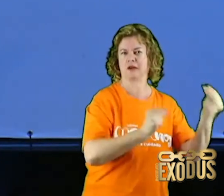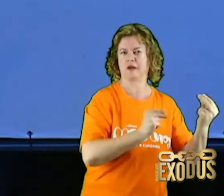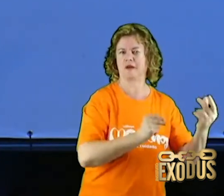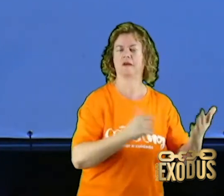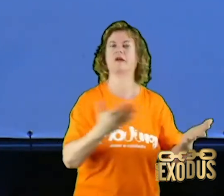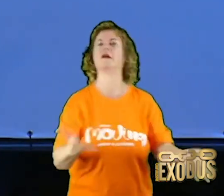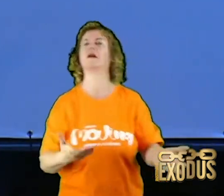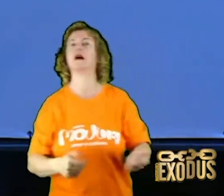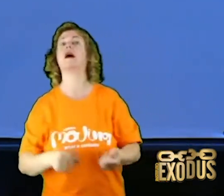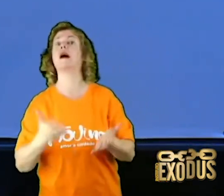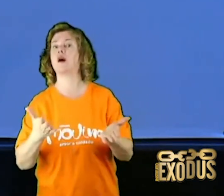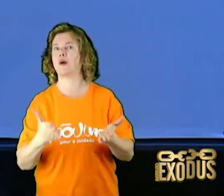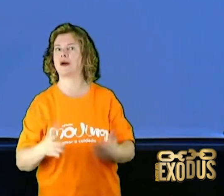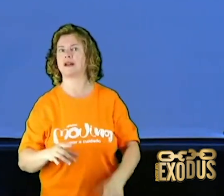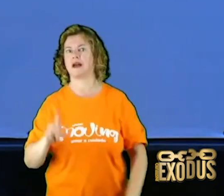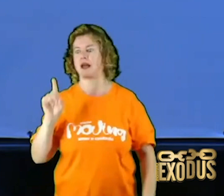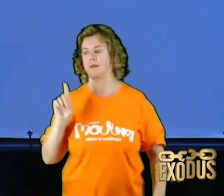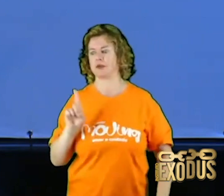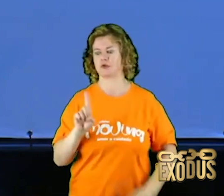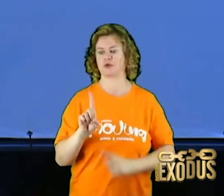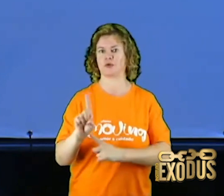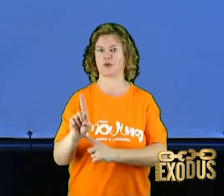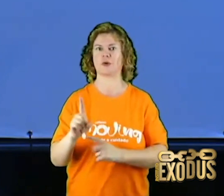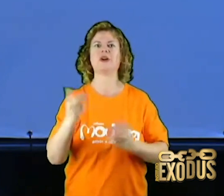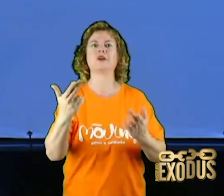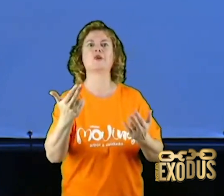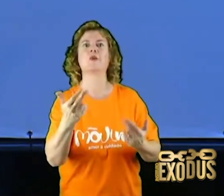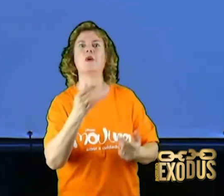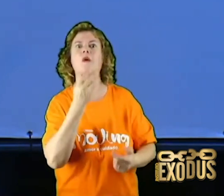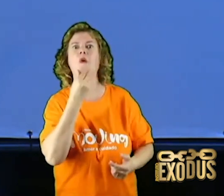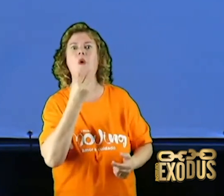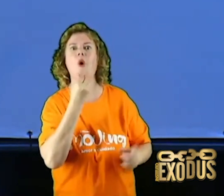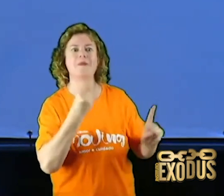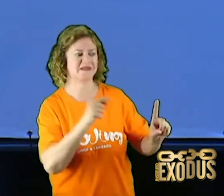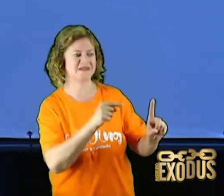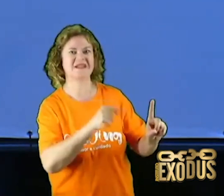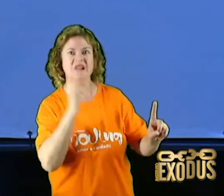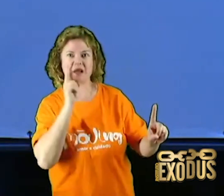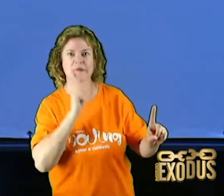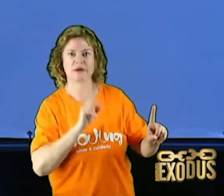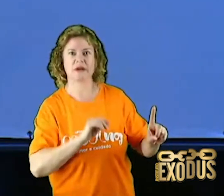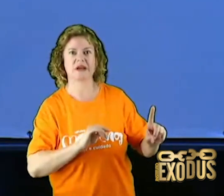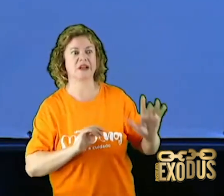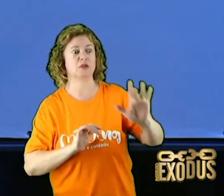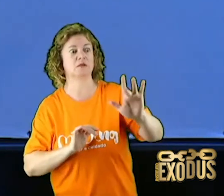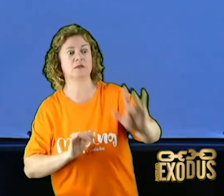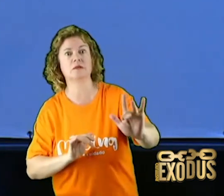força, que tem 380 mil volts, você espera que ele morra?